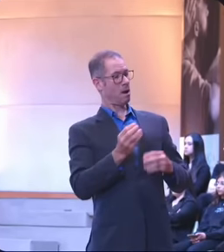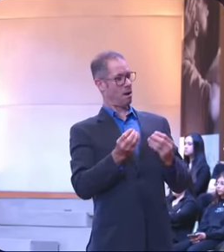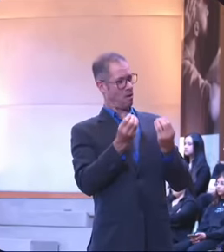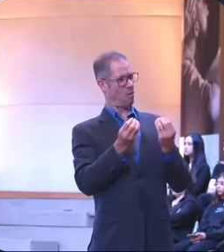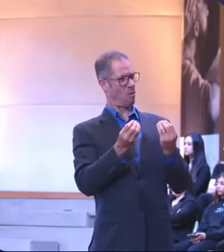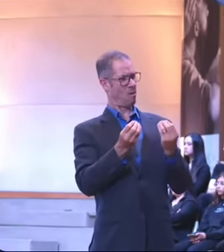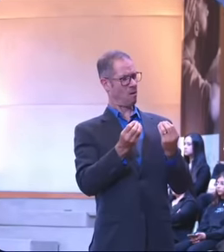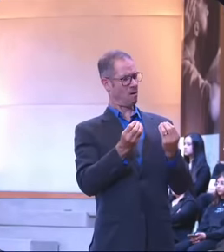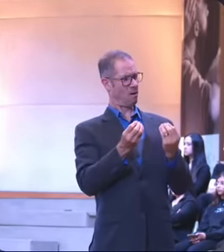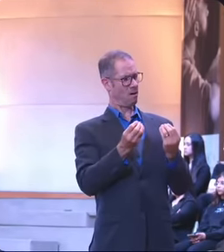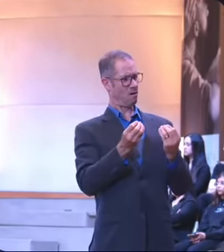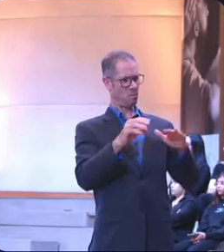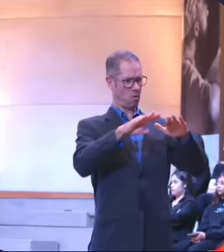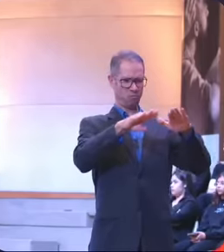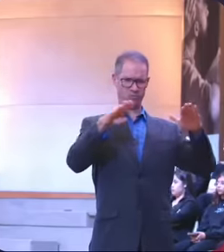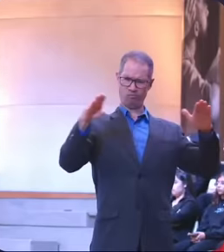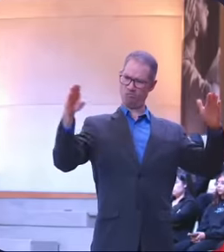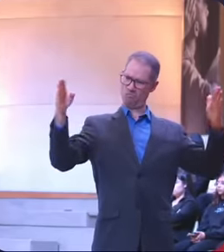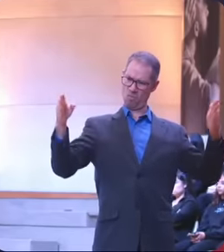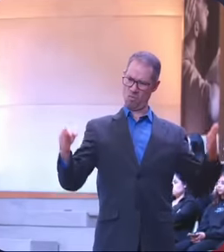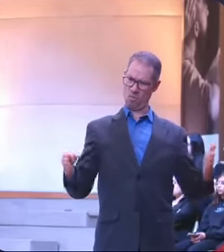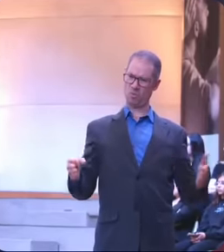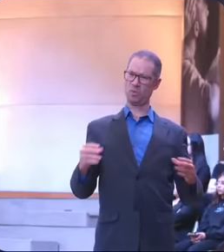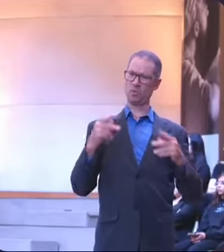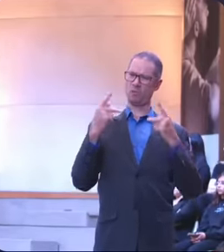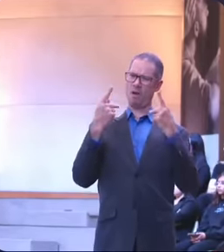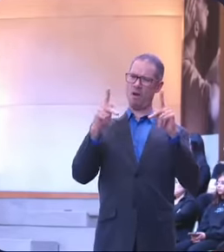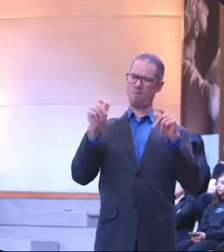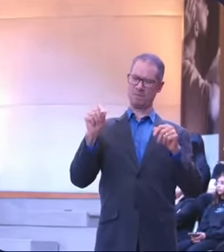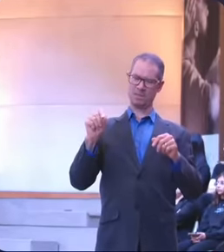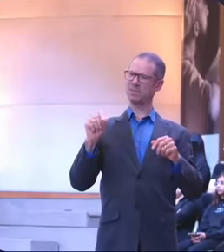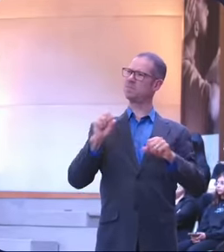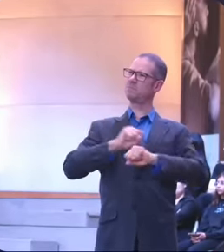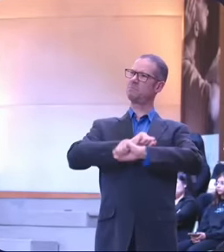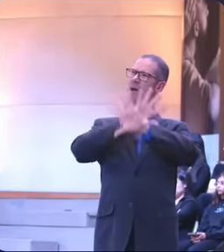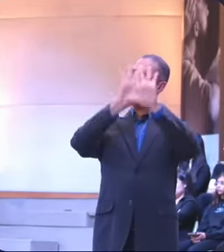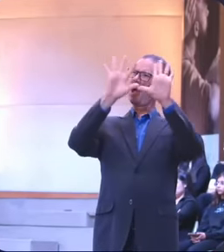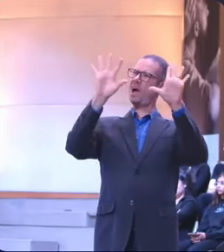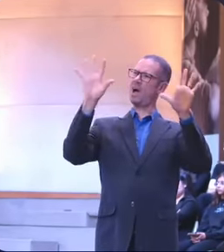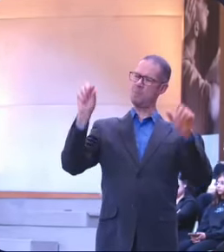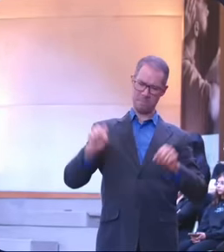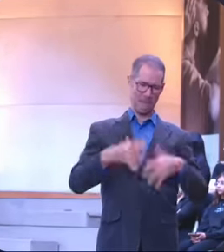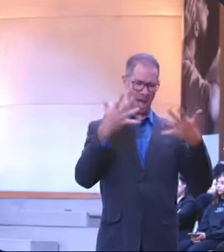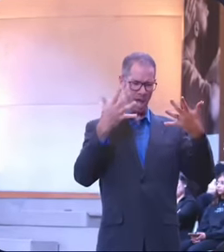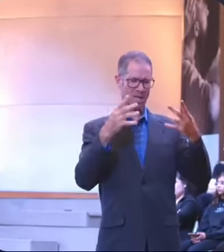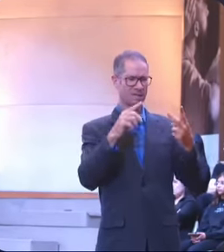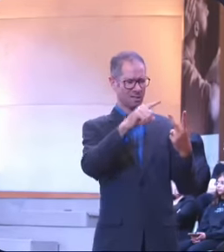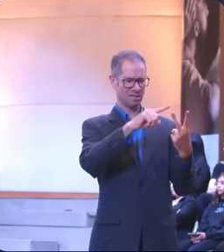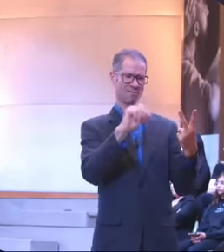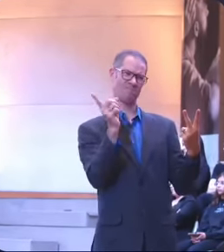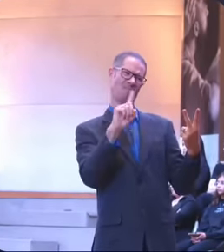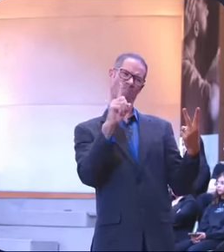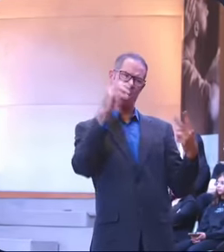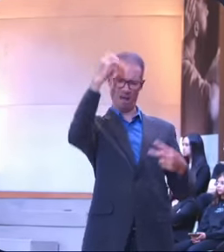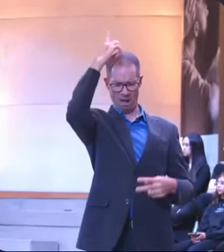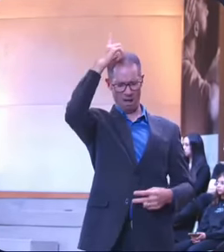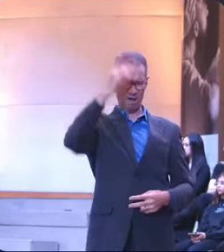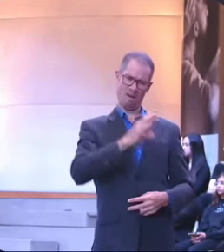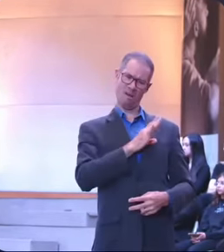Não é quando do púlpito sinais e maravilhas acontecem. Isso não é